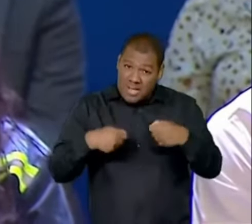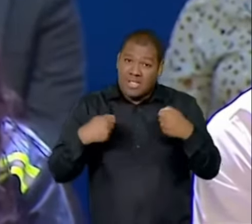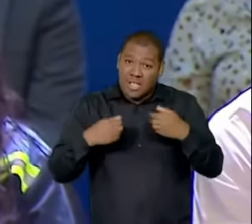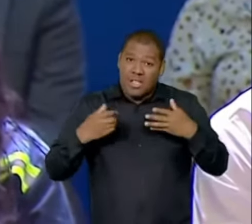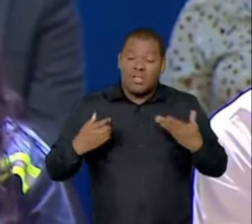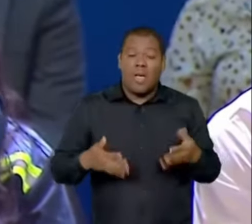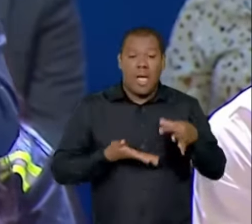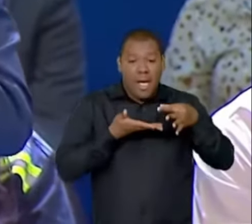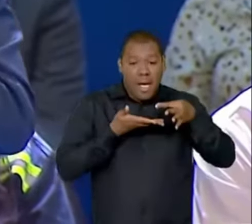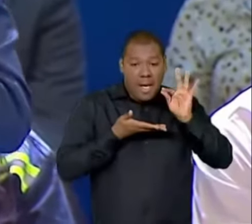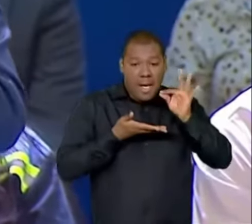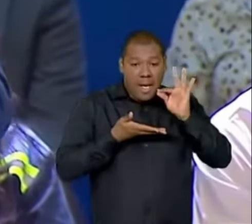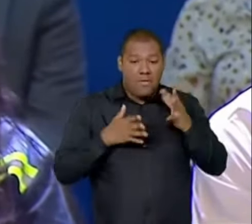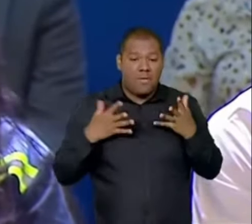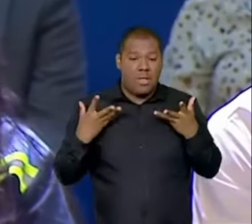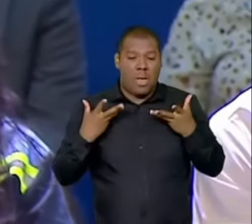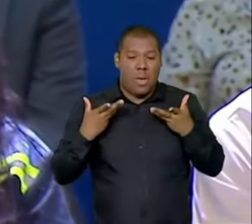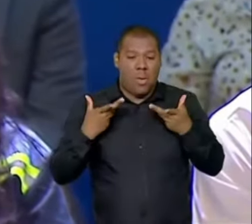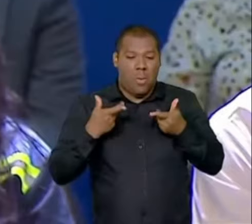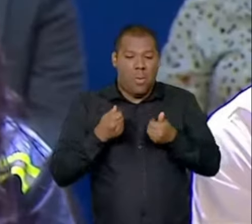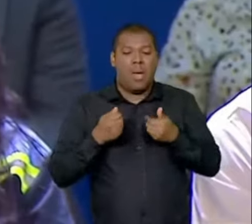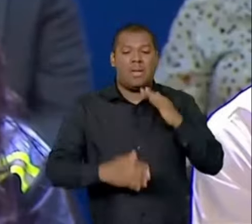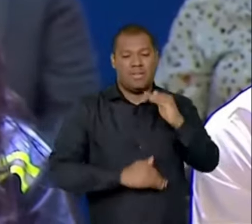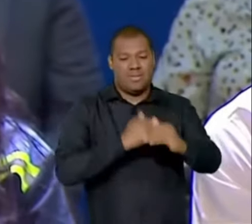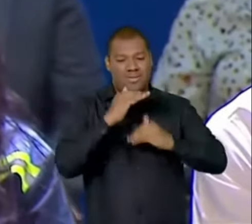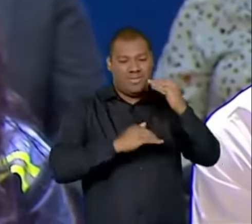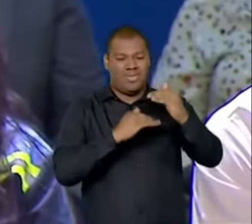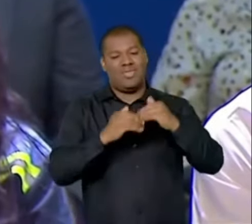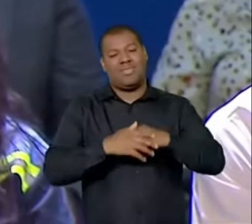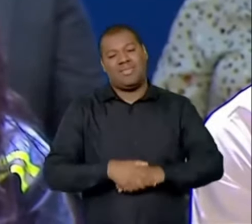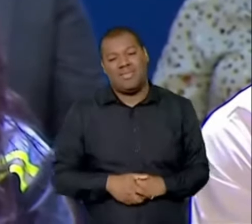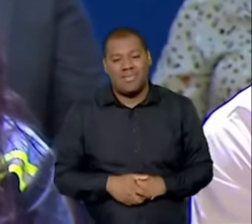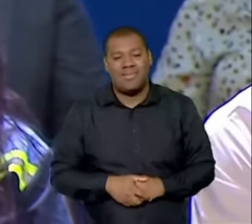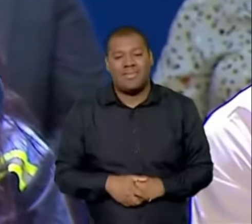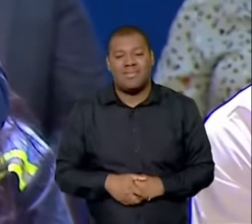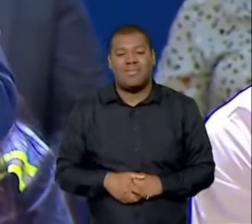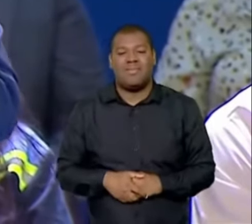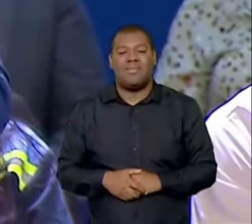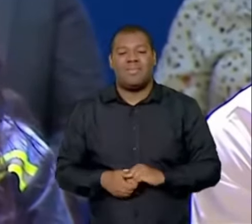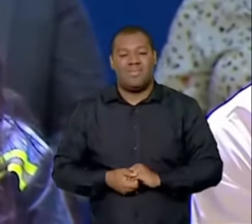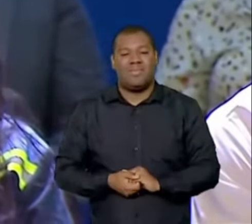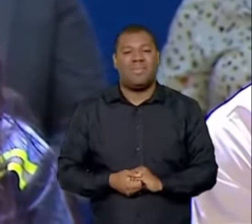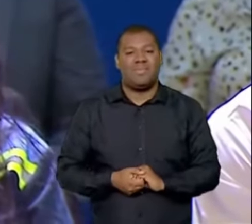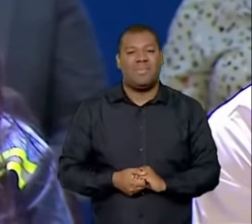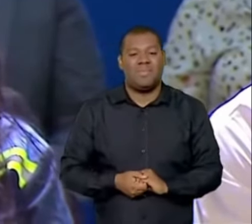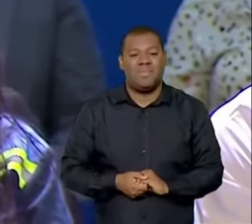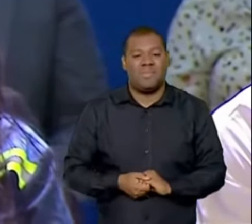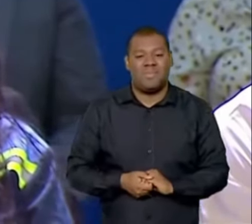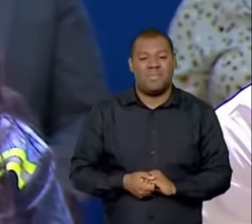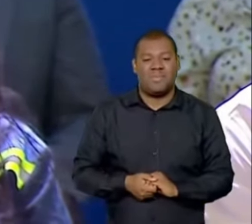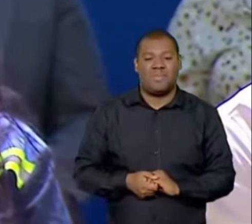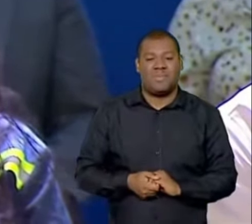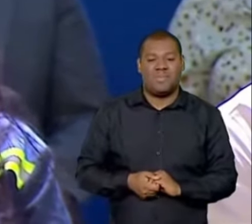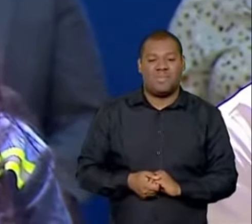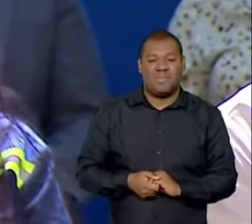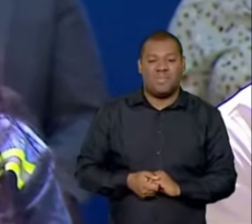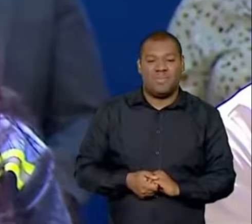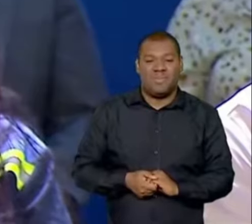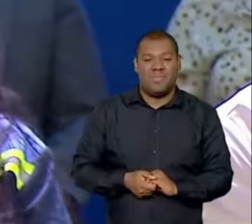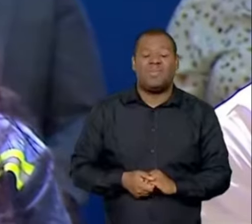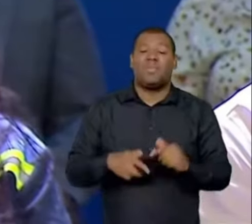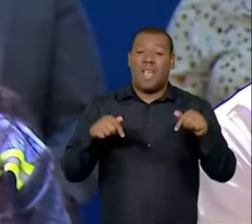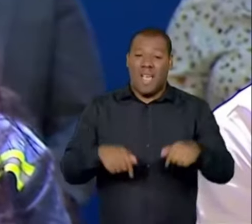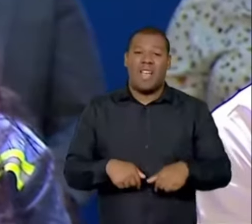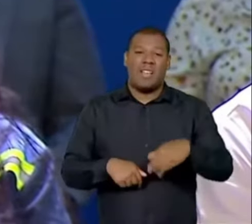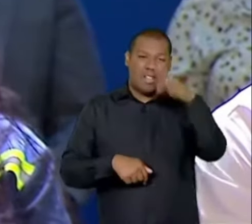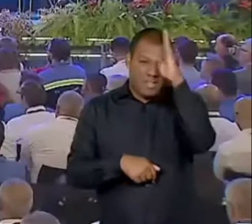para que a gente possa fazer jus ao grau de investimento que a gente fez em